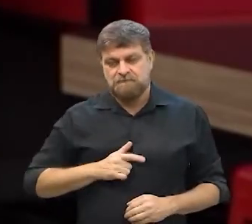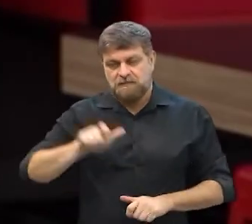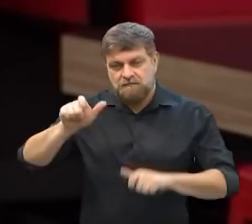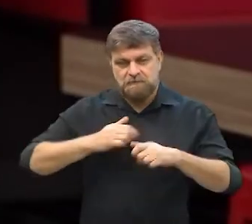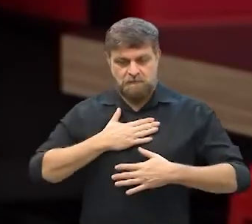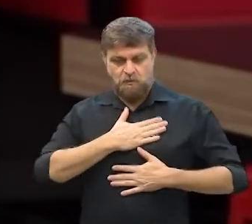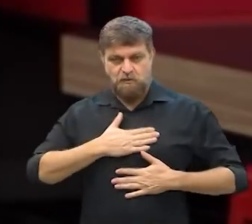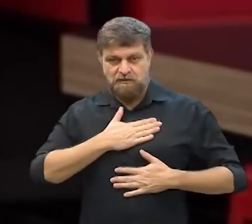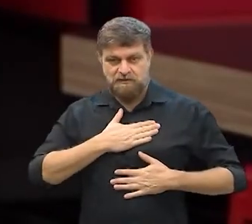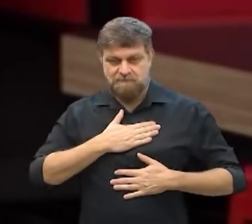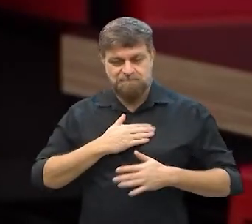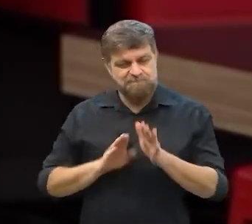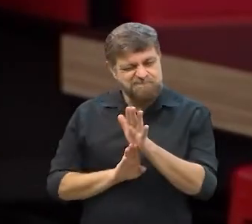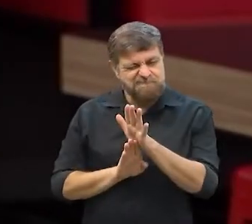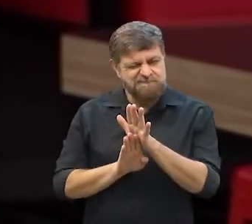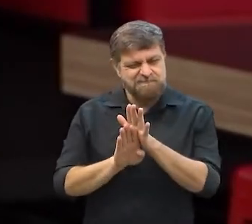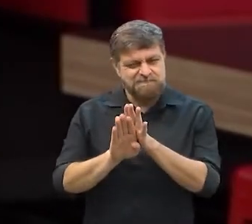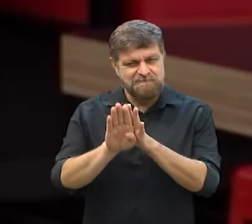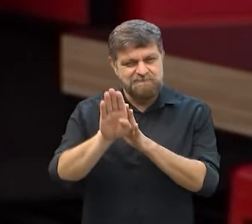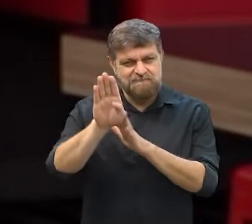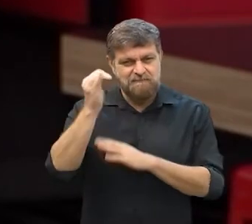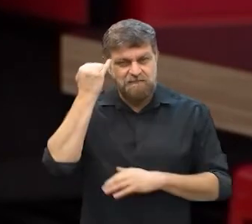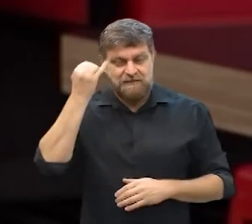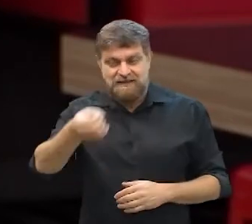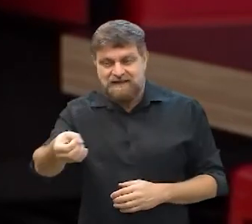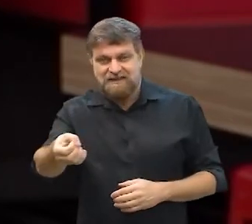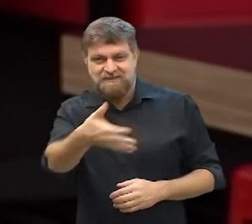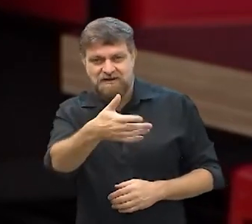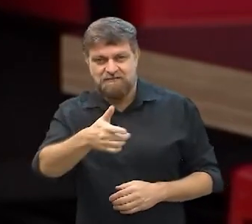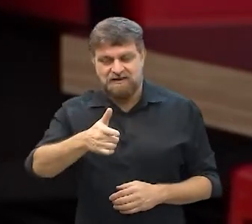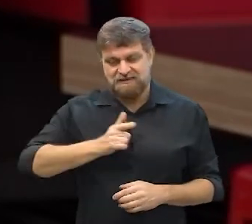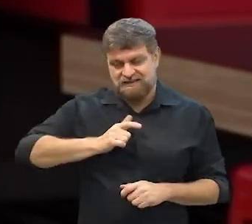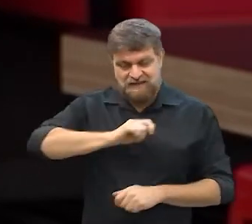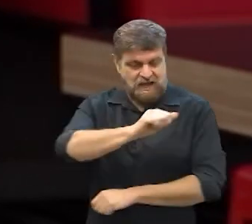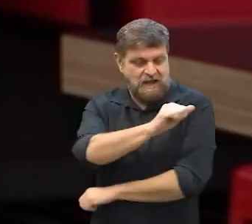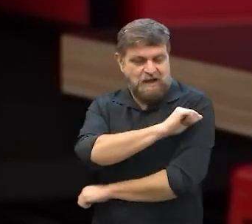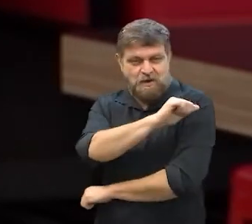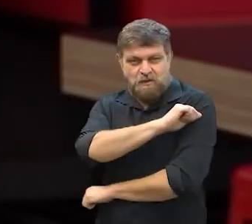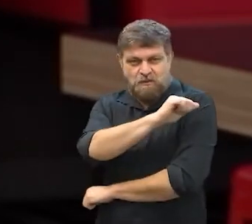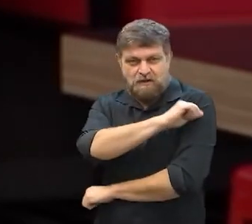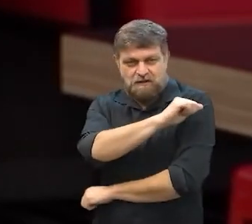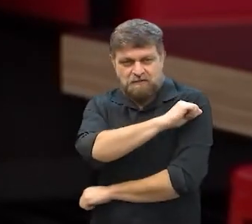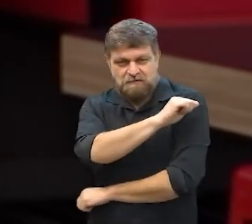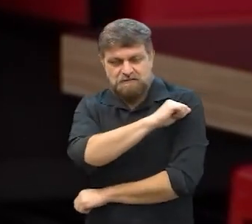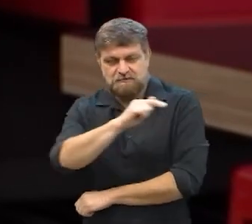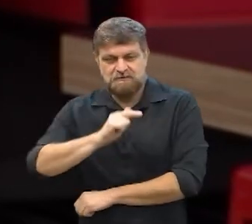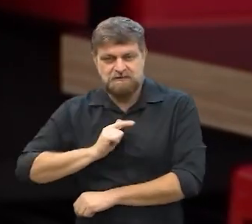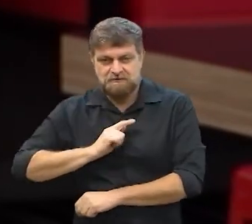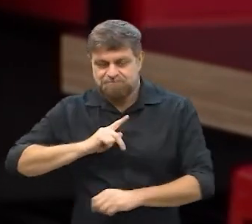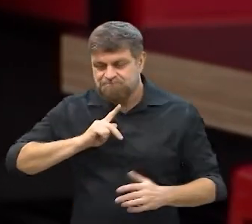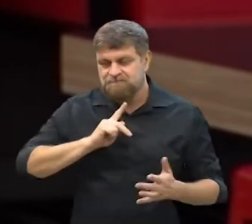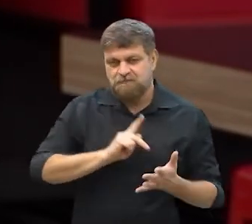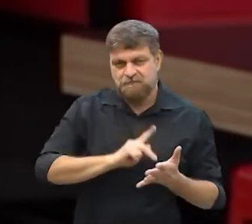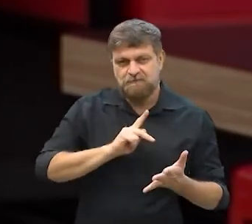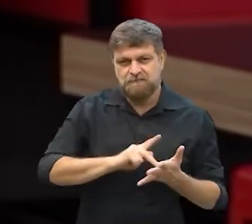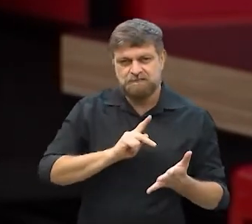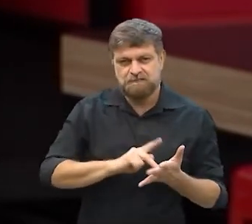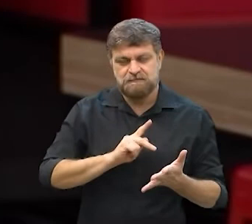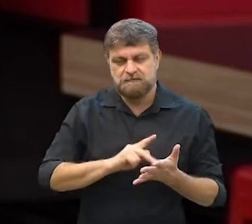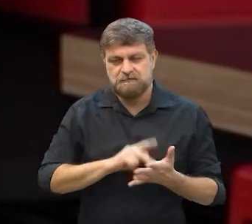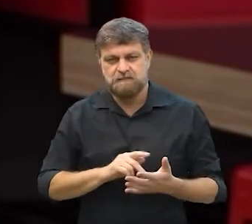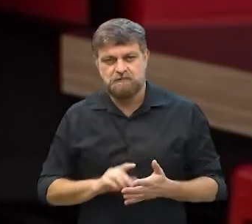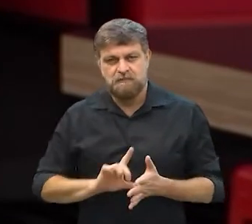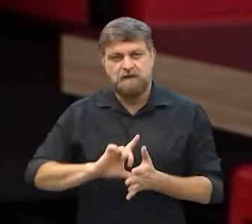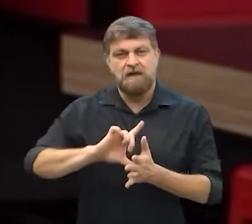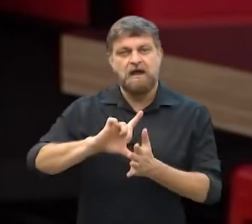interessante, que esteja na frente, né, que é trazer para os alunos, né, uma realidade